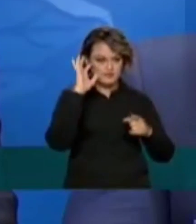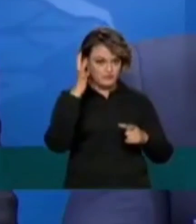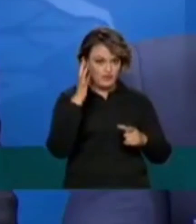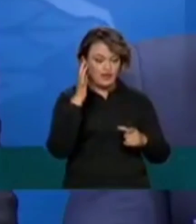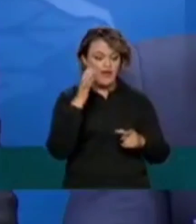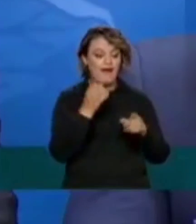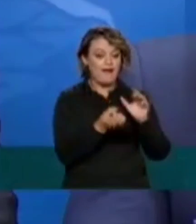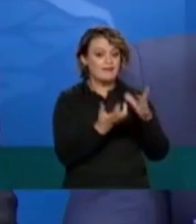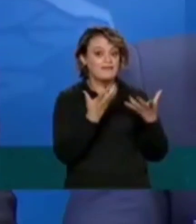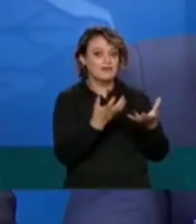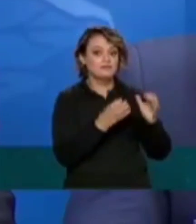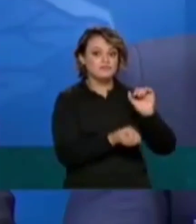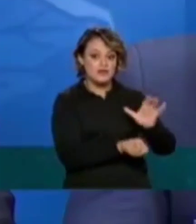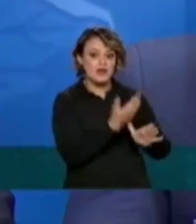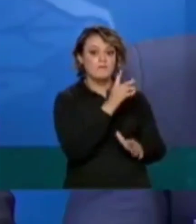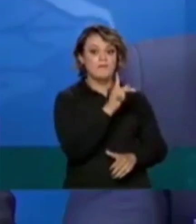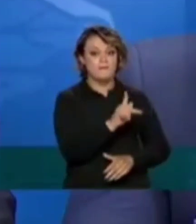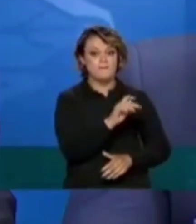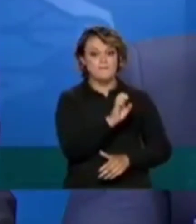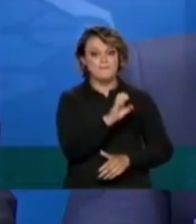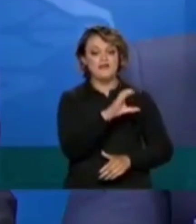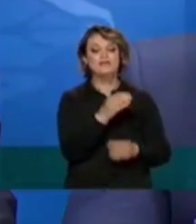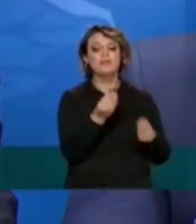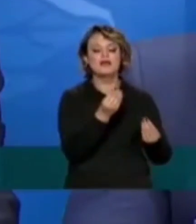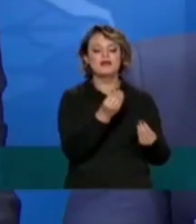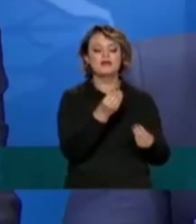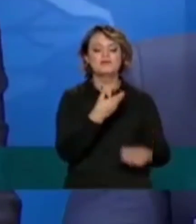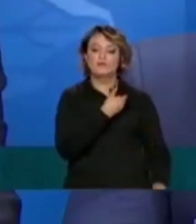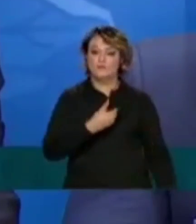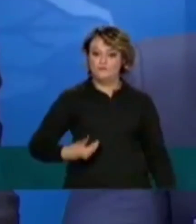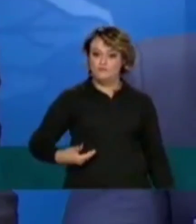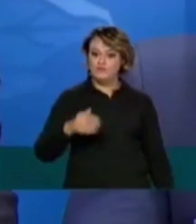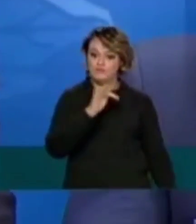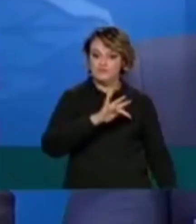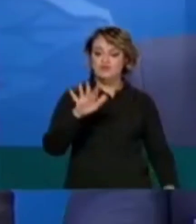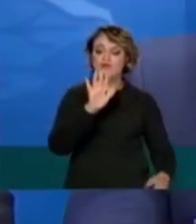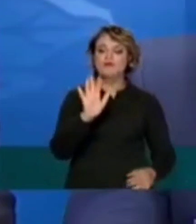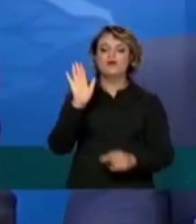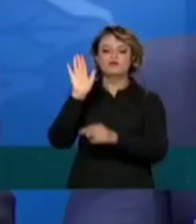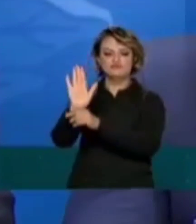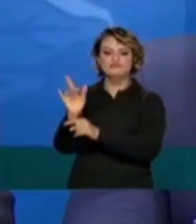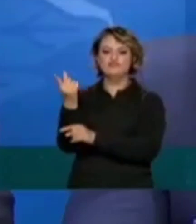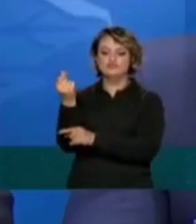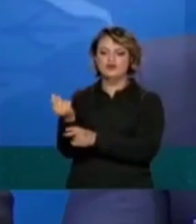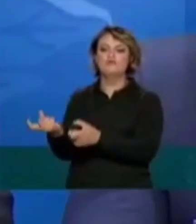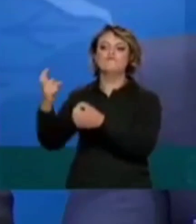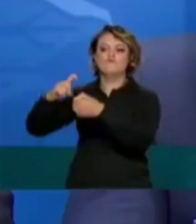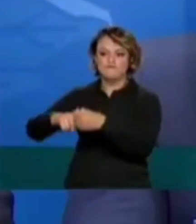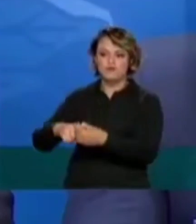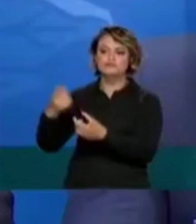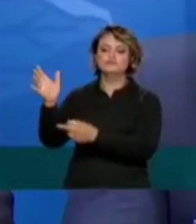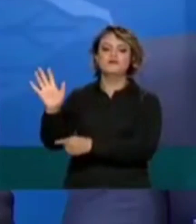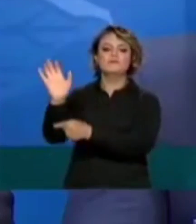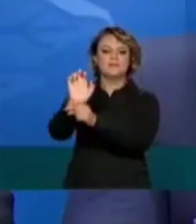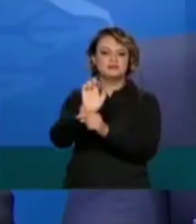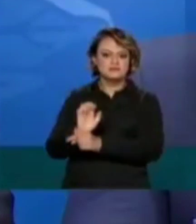tramitaremos uma PEC que autorize ao governo federal a ressarcir os estados que